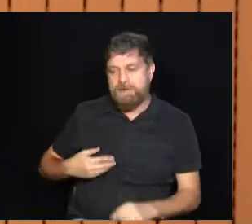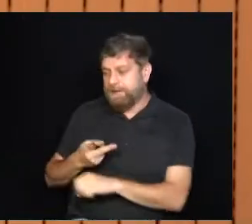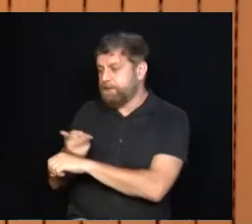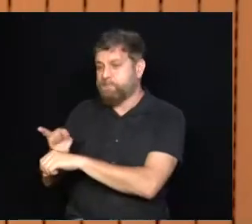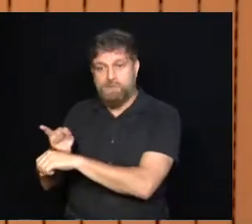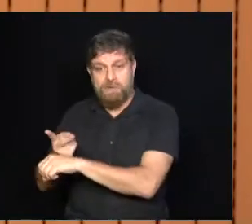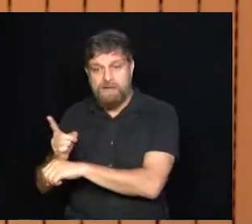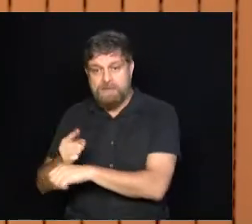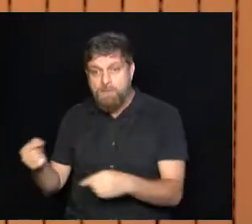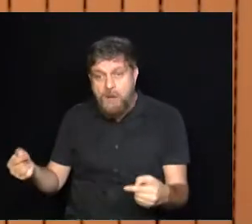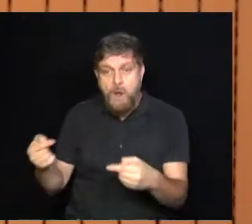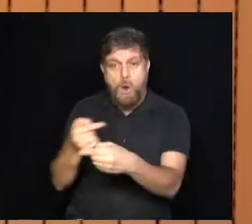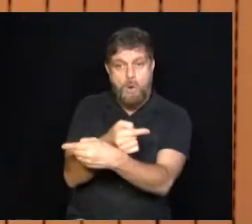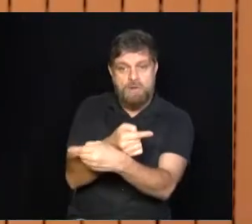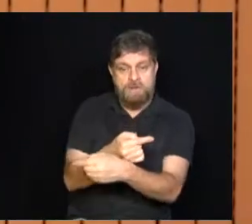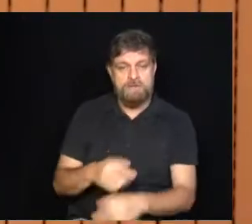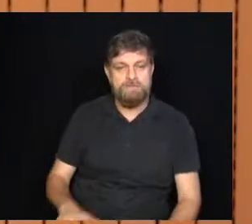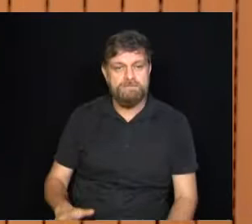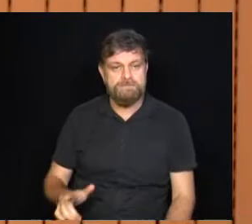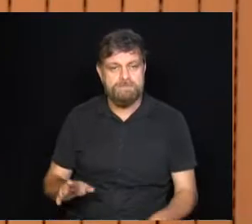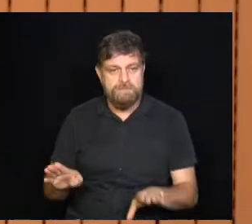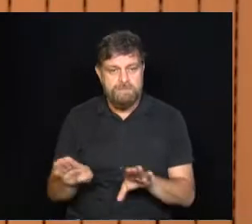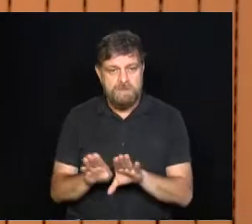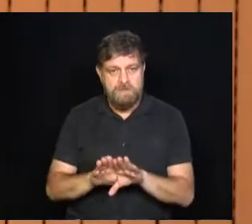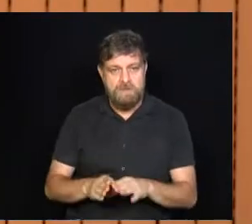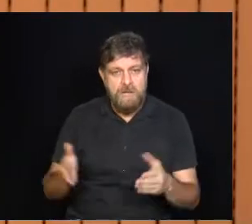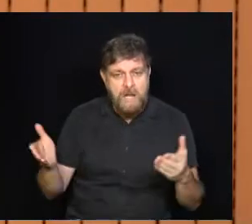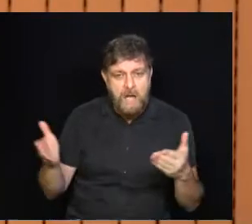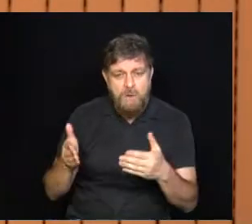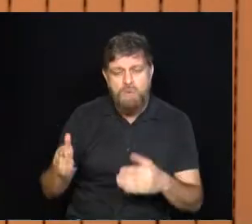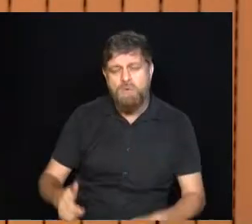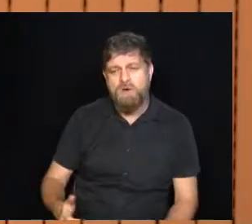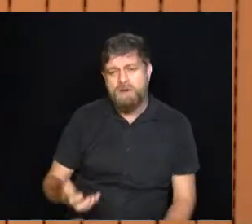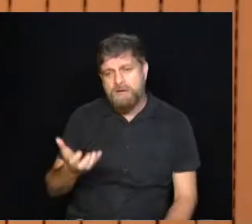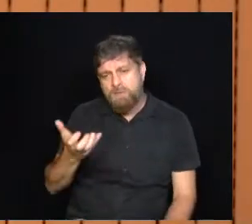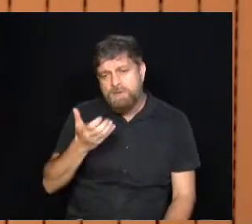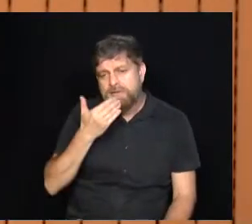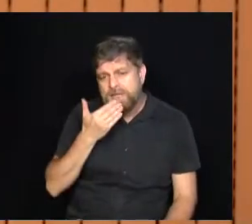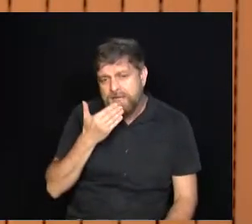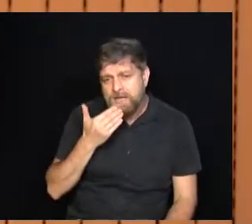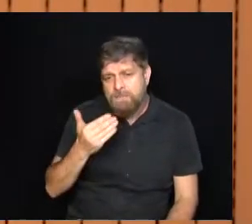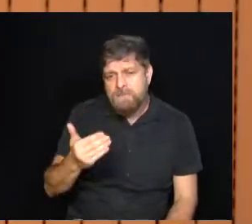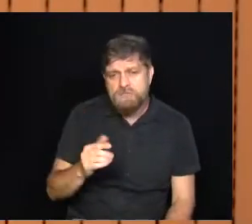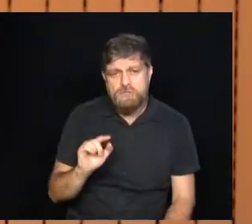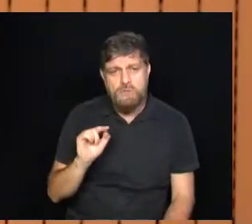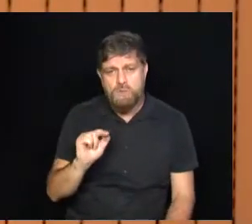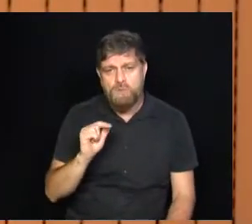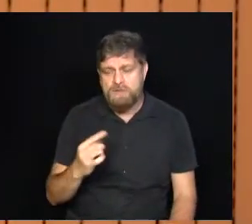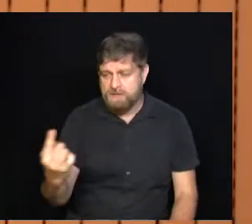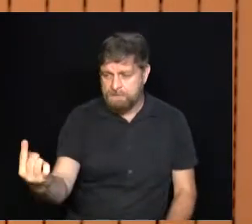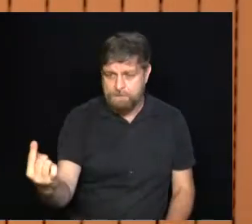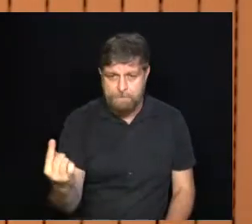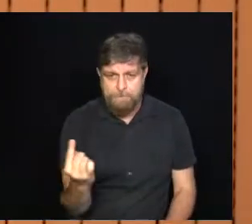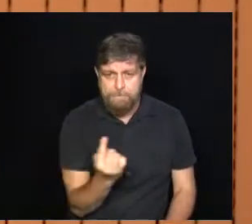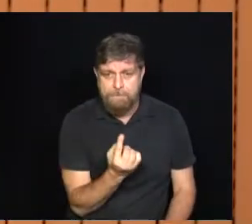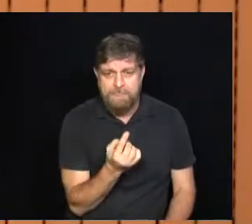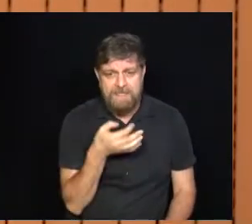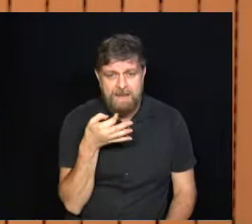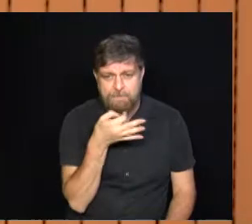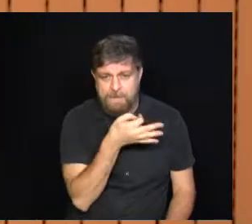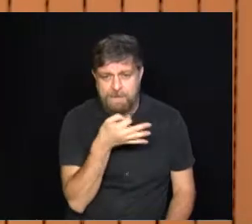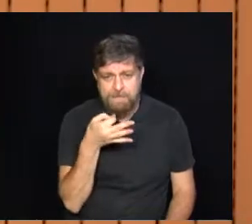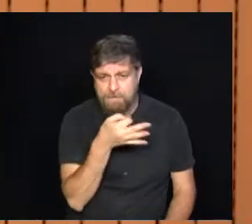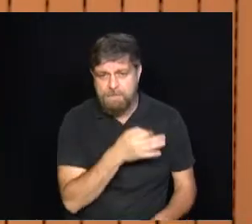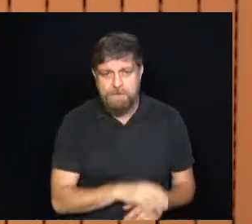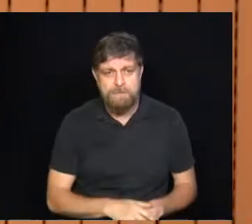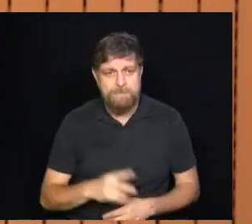a Angélica já falou do SARAEME, e eu queria pedir, Marne, que você pudesse vir aqui falar, porque, vereador,